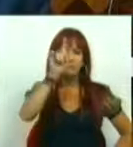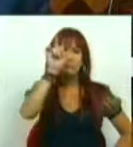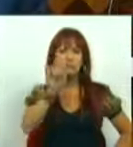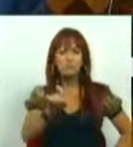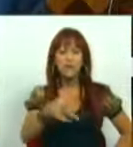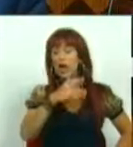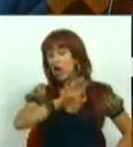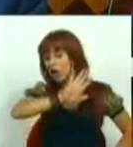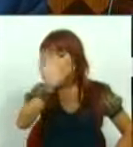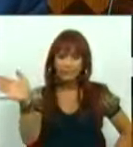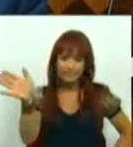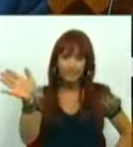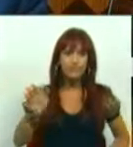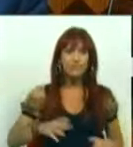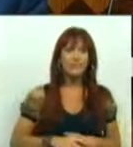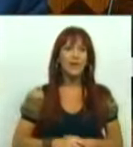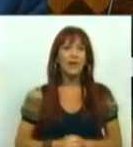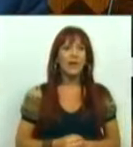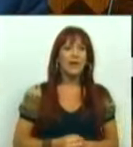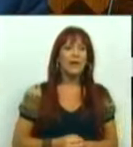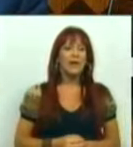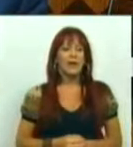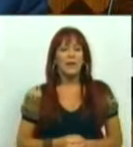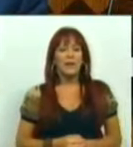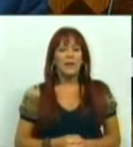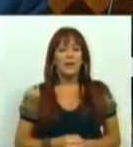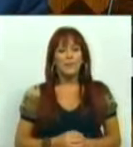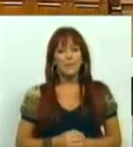questão, desgraçada.